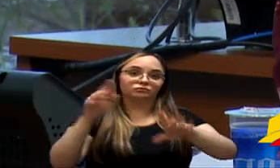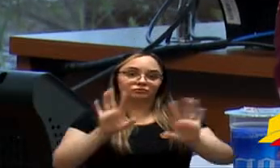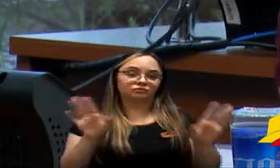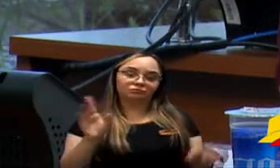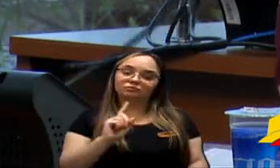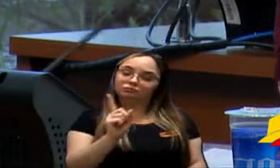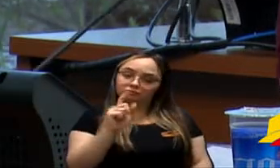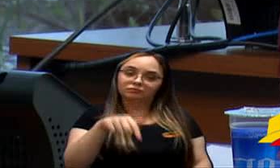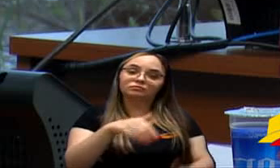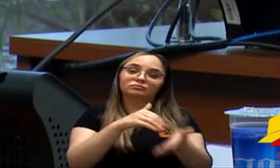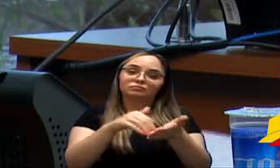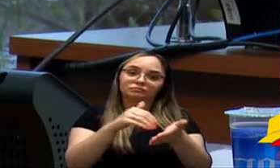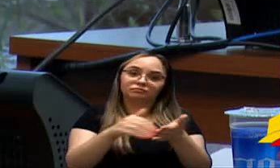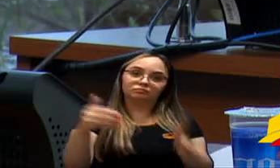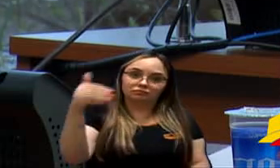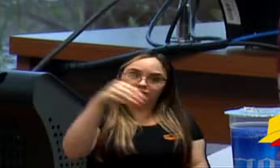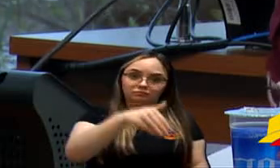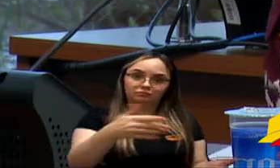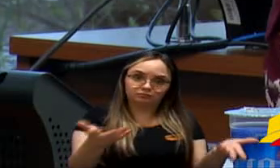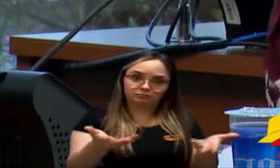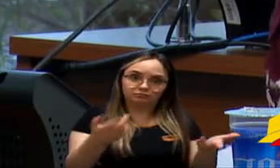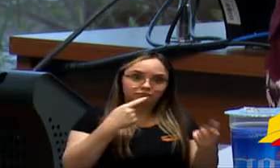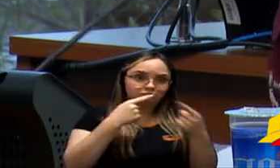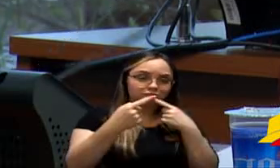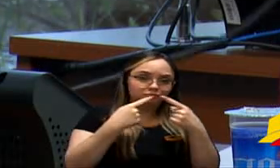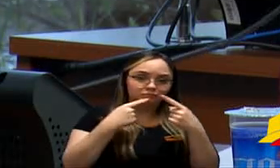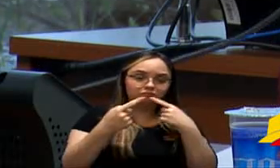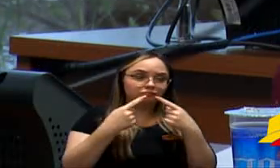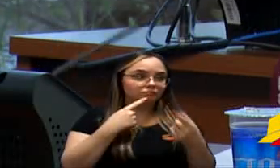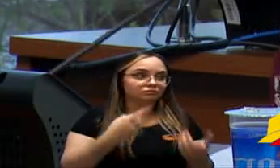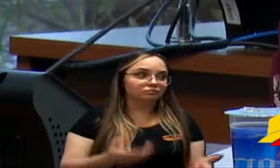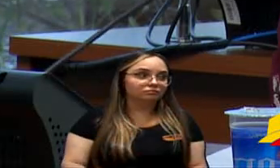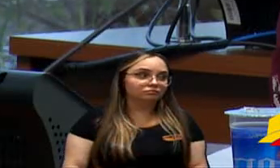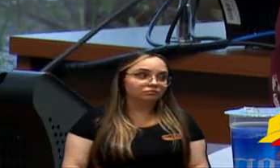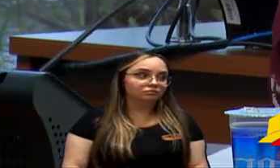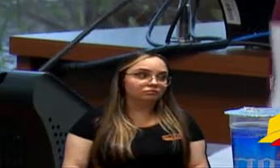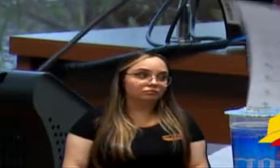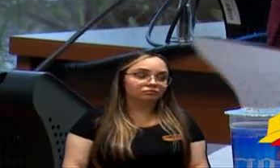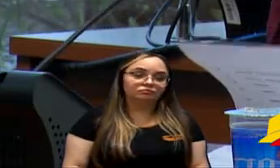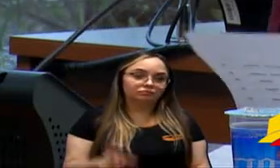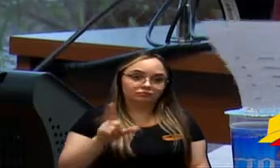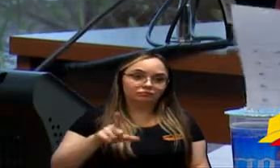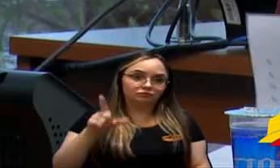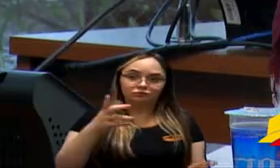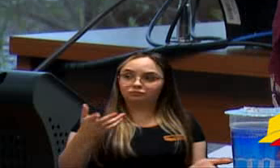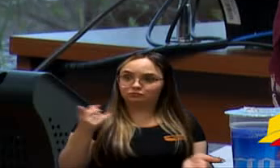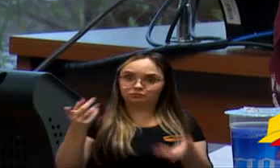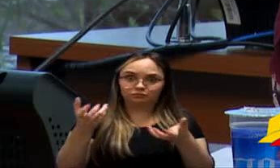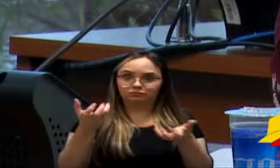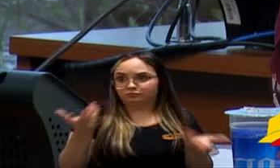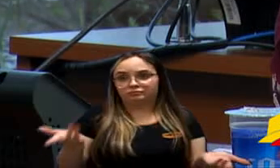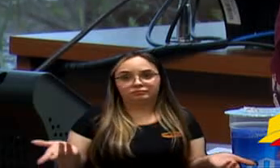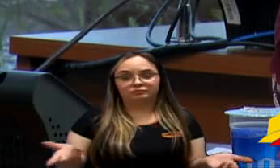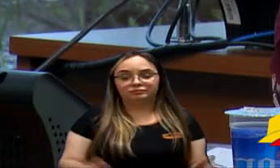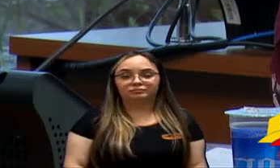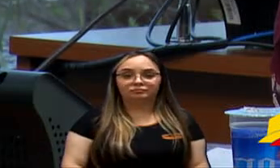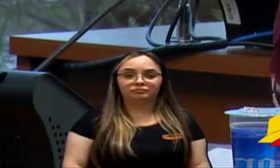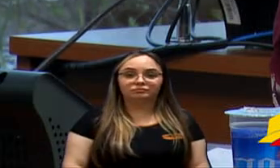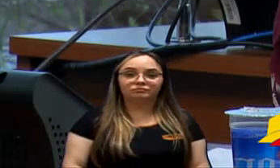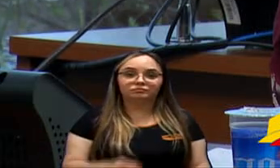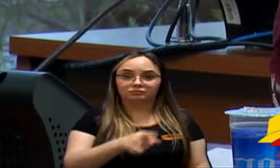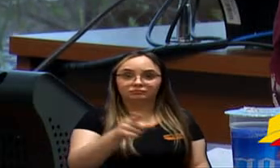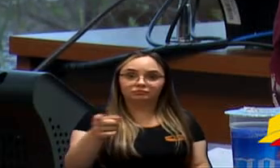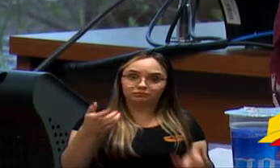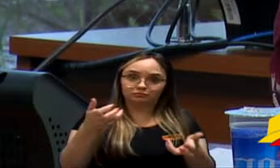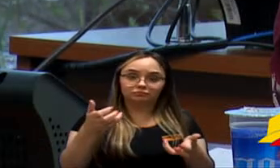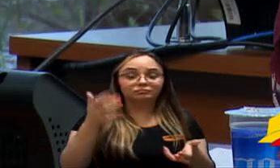o secretário que está para discutir. Claro. Claro, o senhor quer que faça isso, né? É, se vocês quiserem